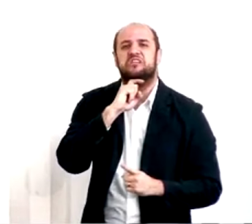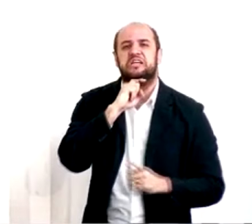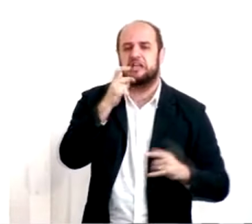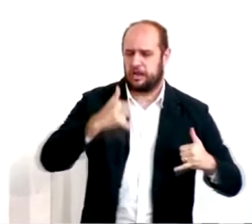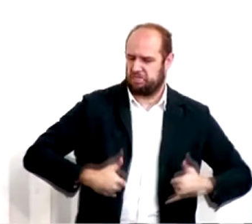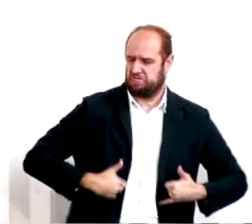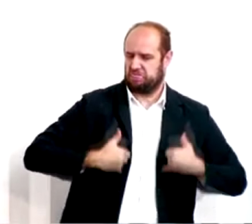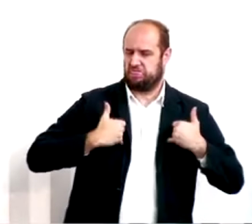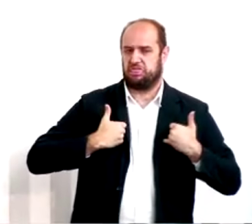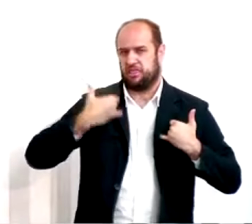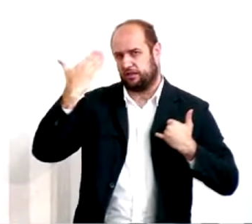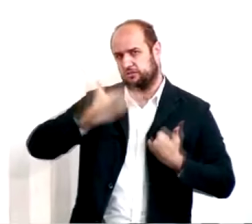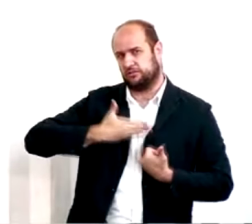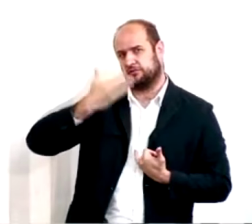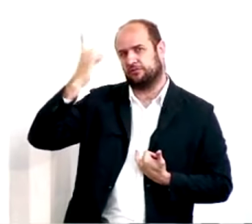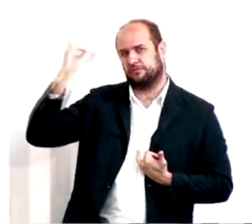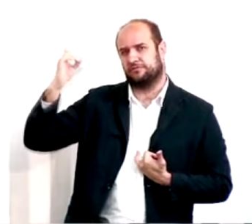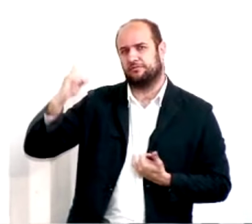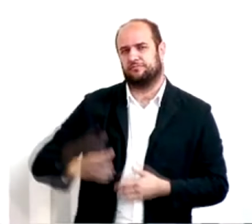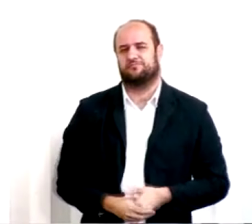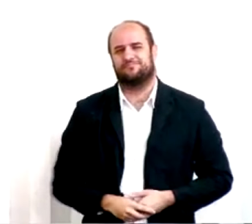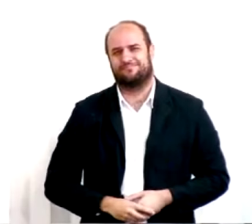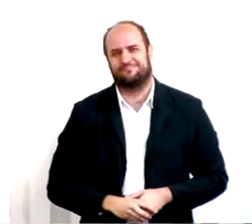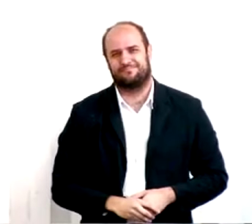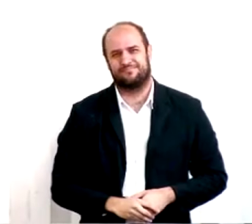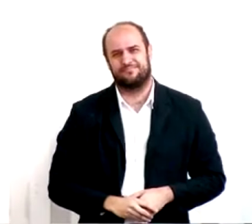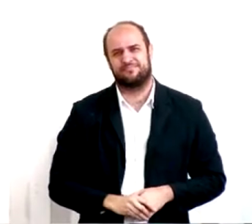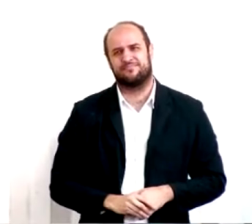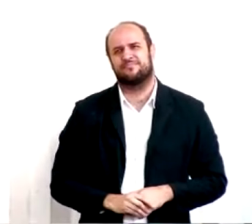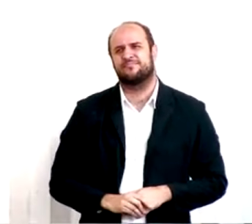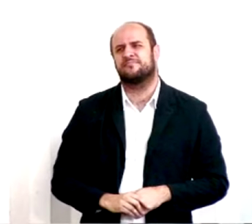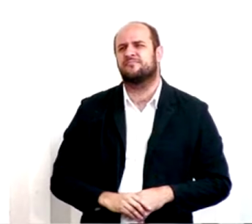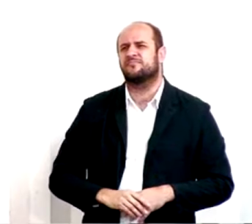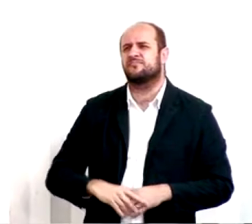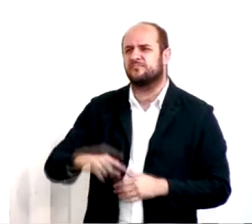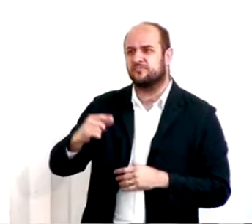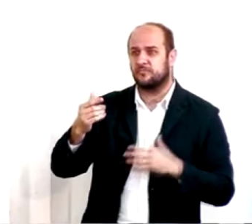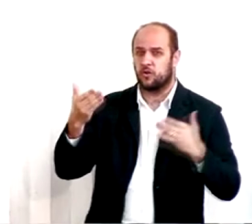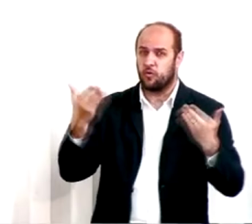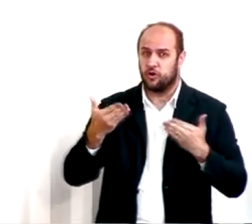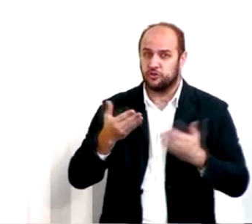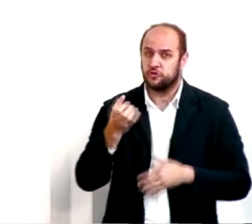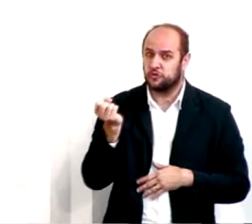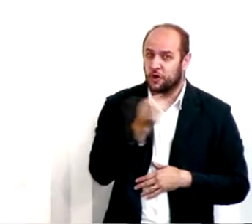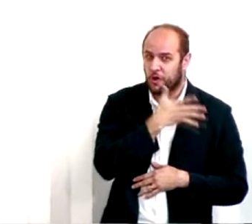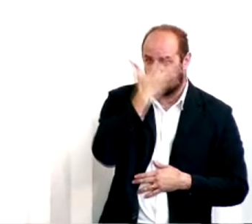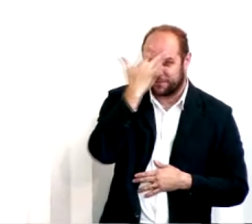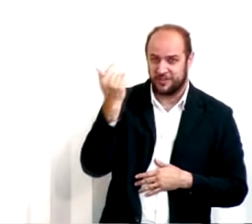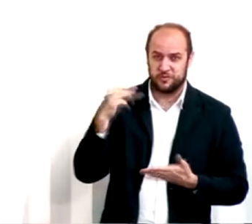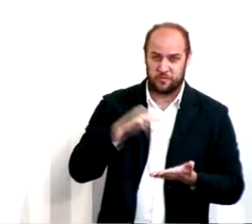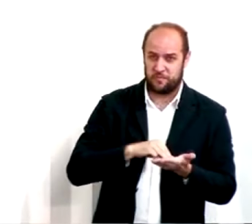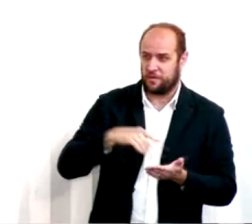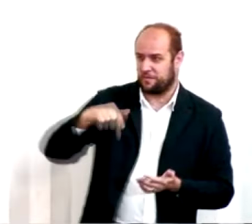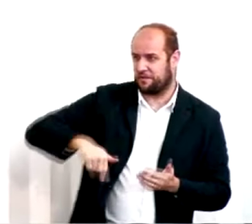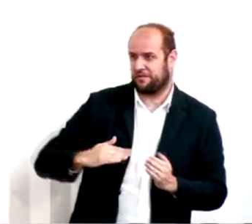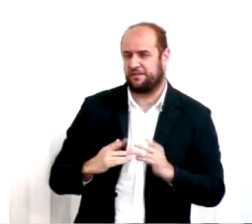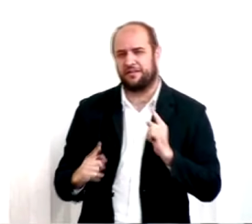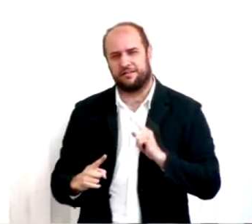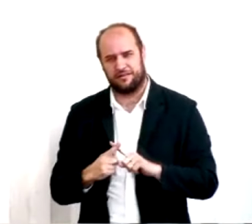de Deus hoje nós vamos com alegria receber novos irmãos aqui na nossa igreja